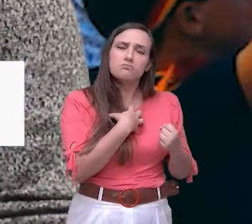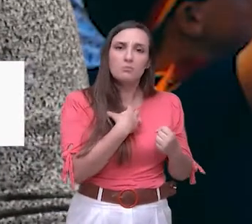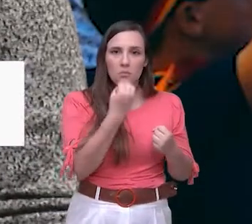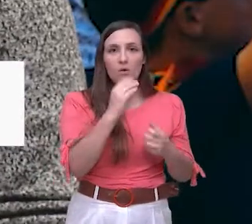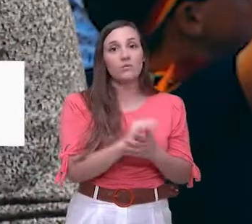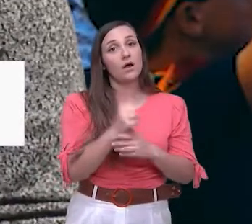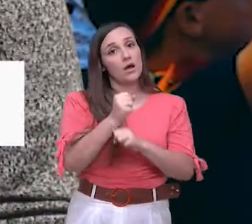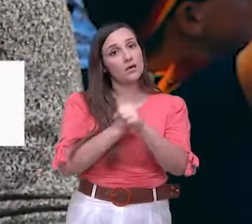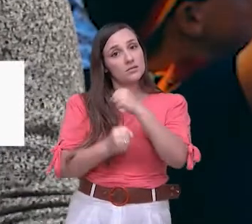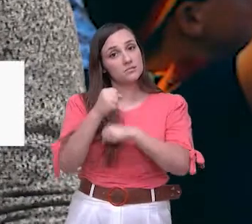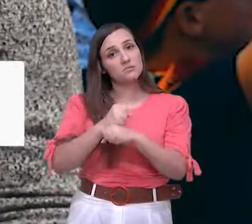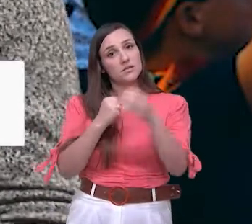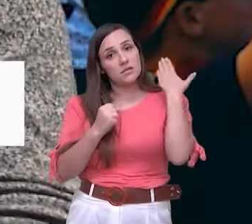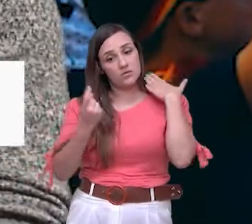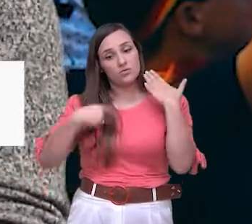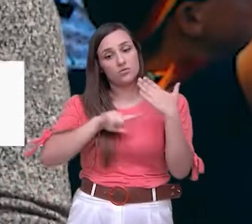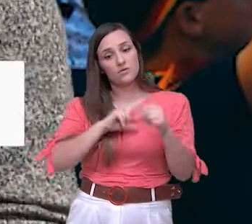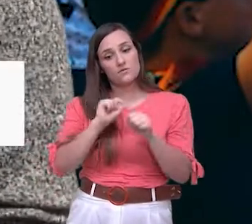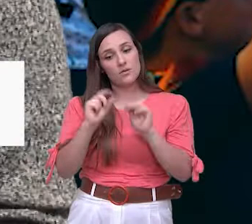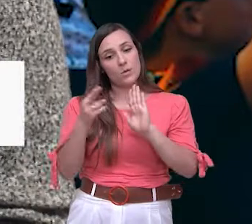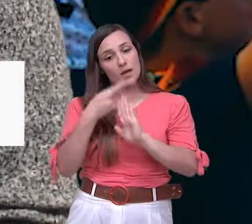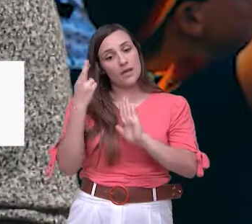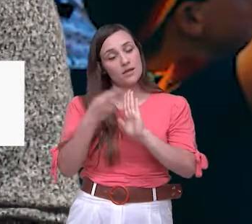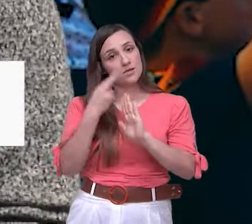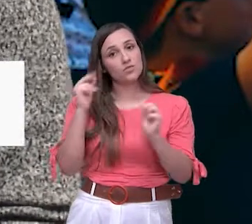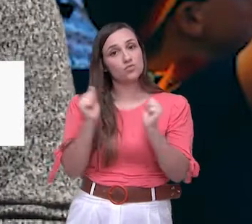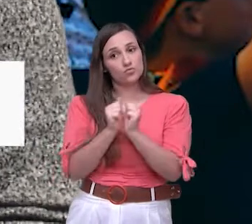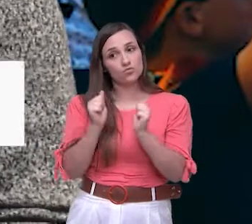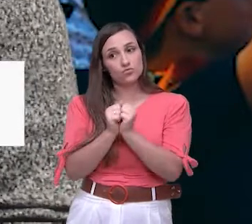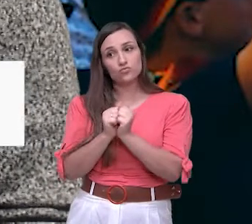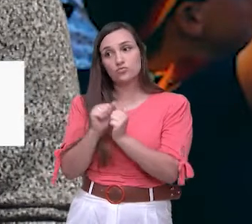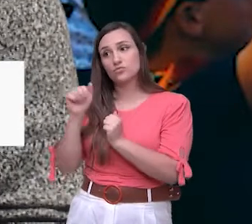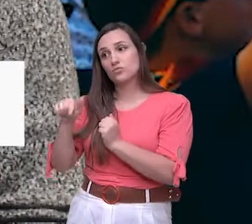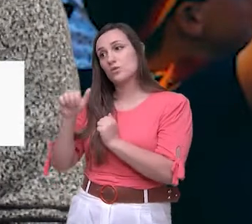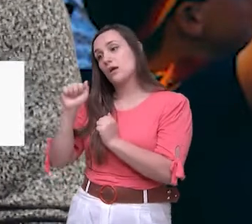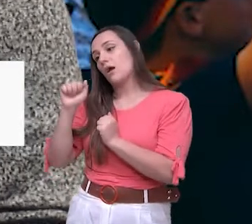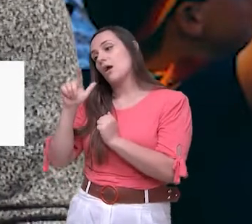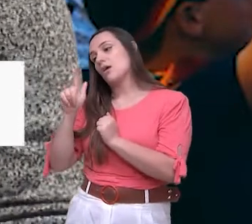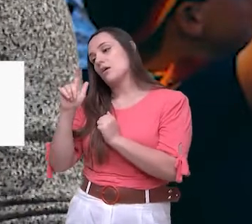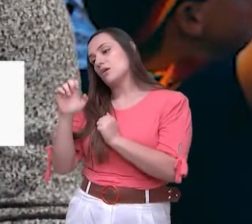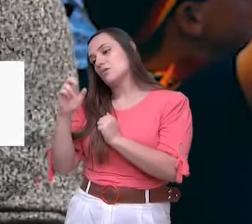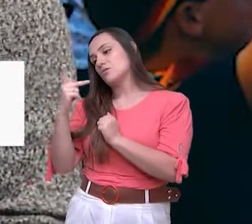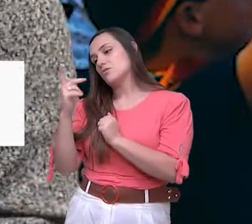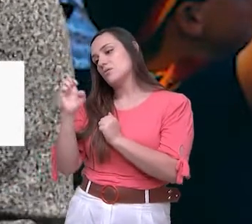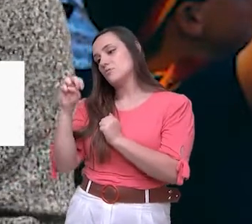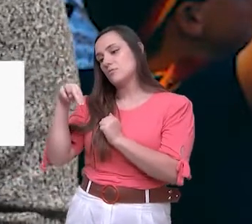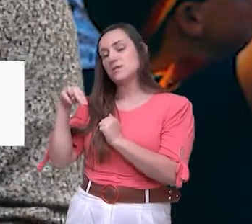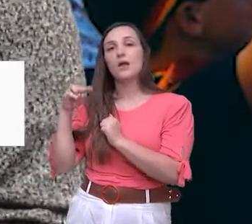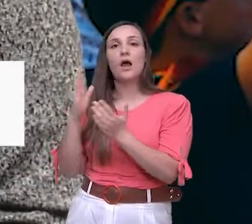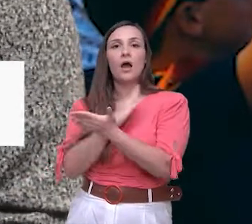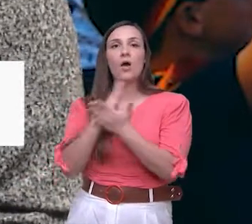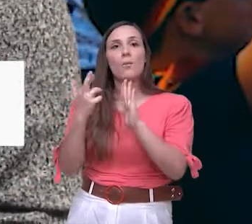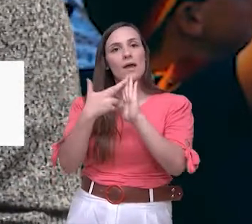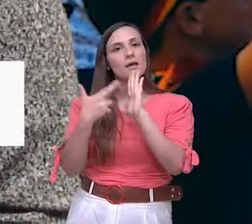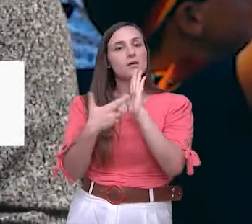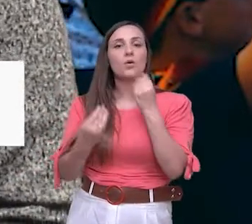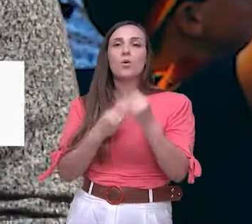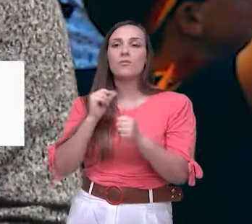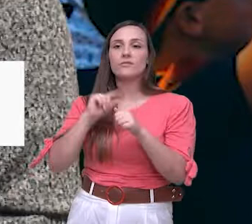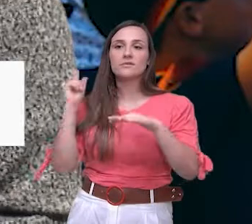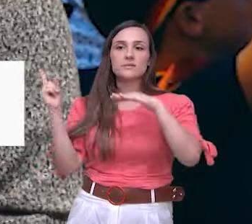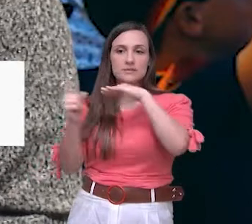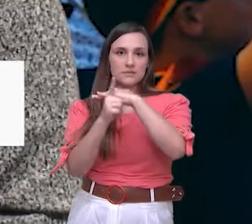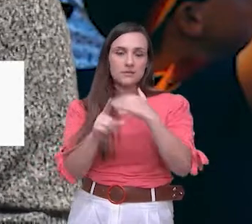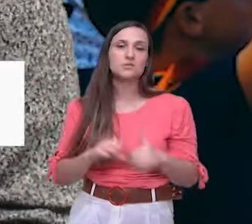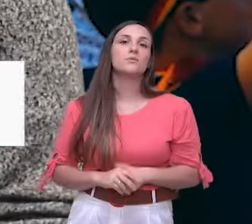e procurado atender as inclusive nós fizemos no ano passado uma regulamentação uma resolução em conjunto